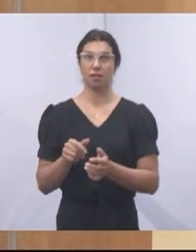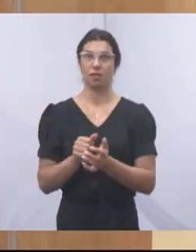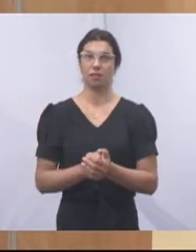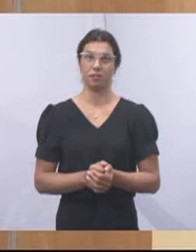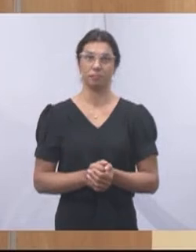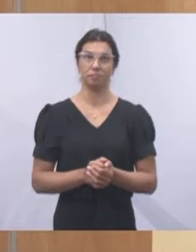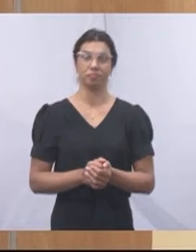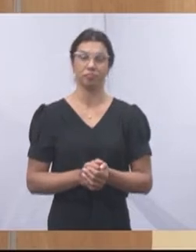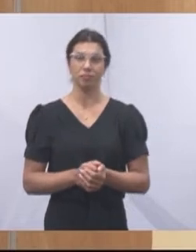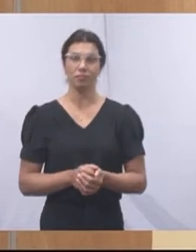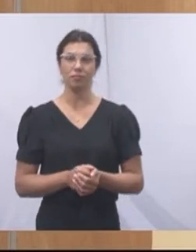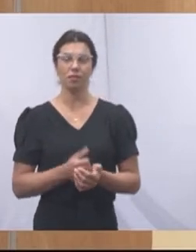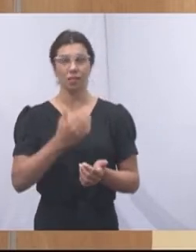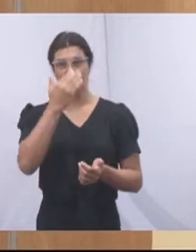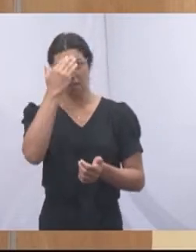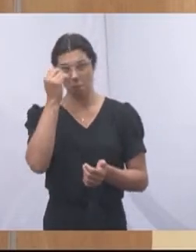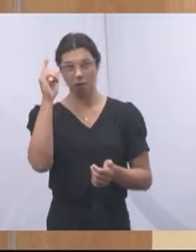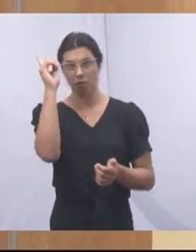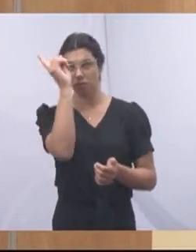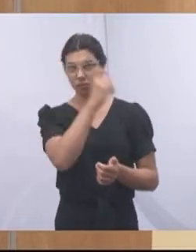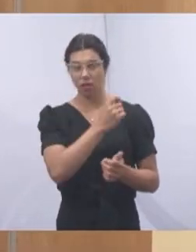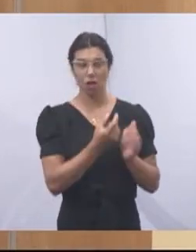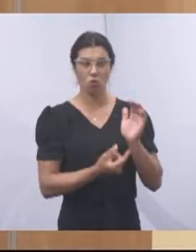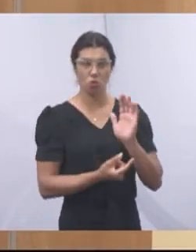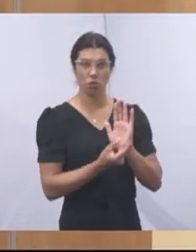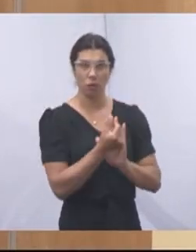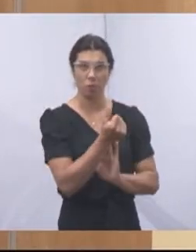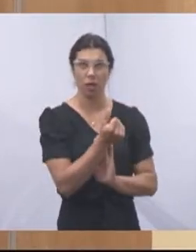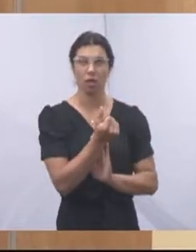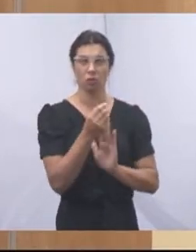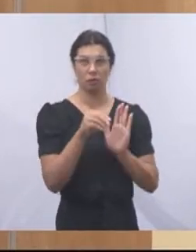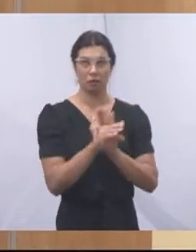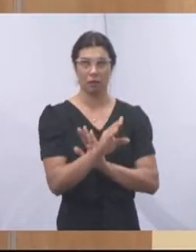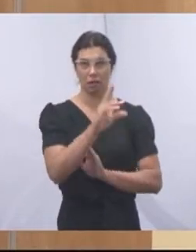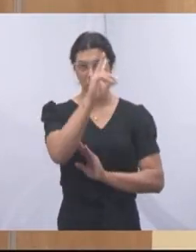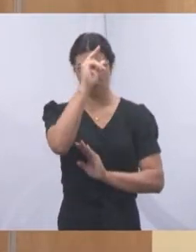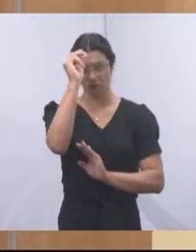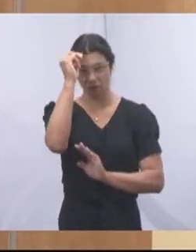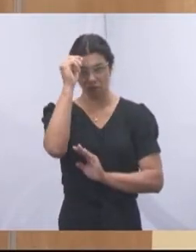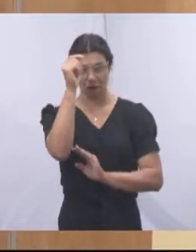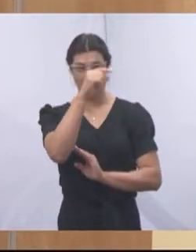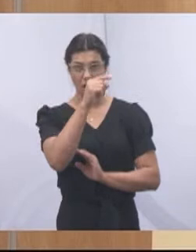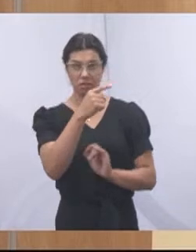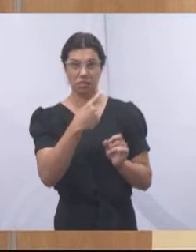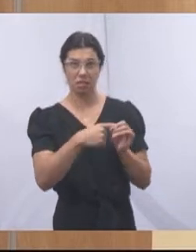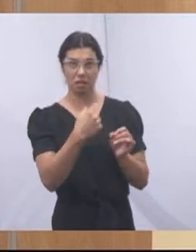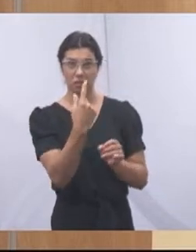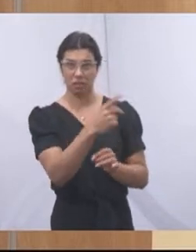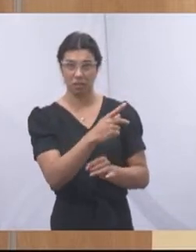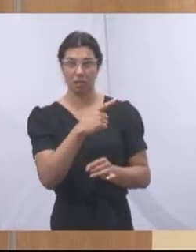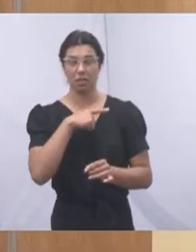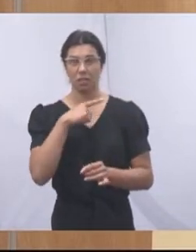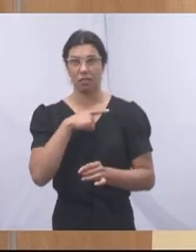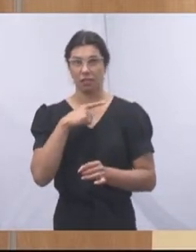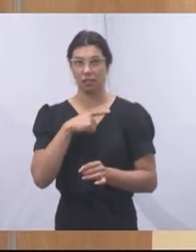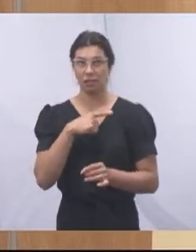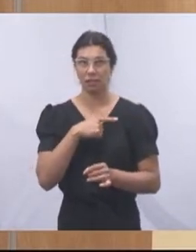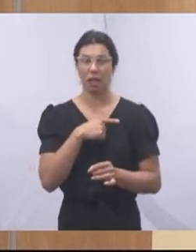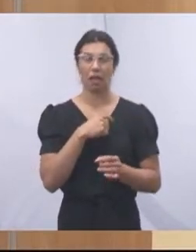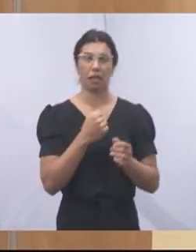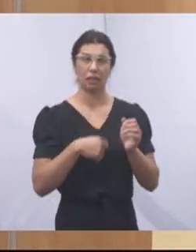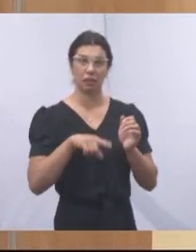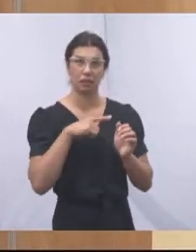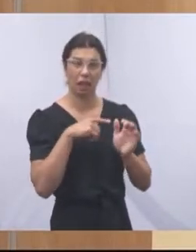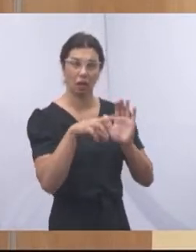com os cronogramas, com o orçamento, tem os cronogramas de construção das praças,